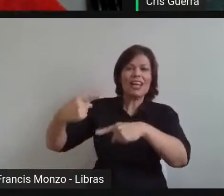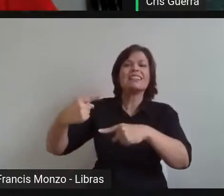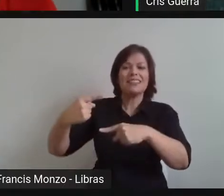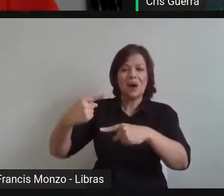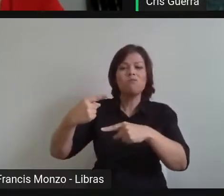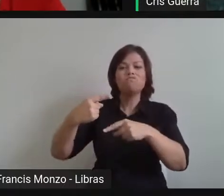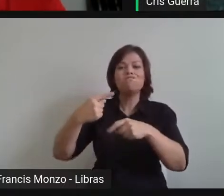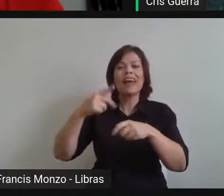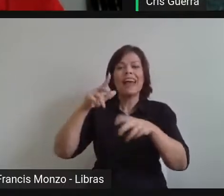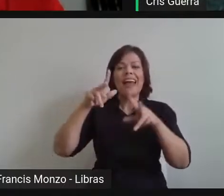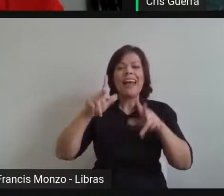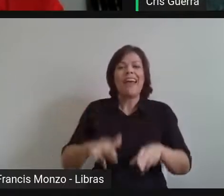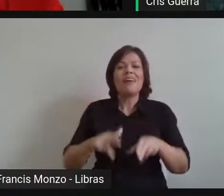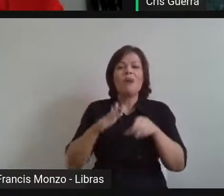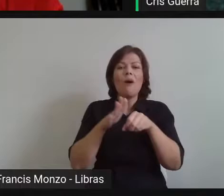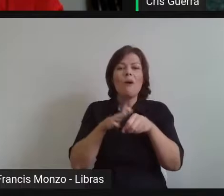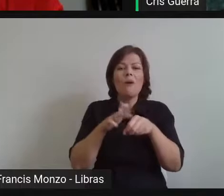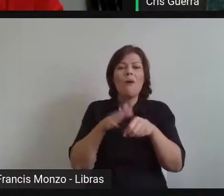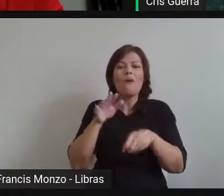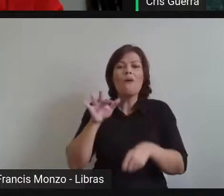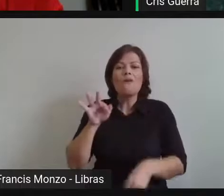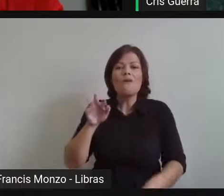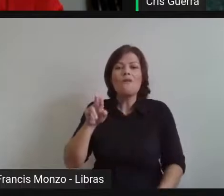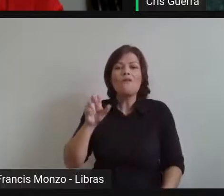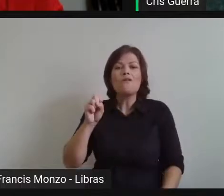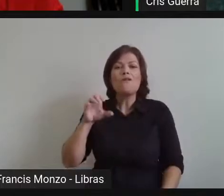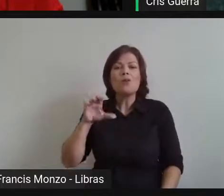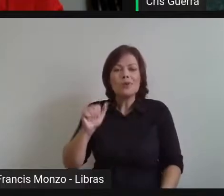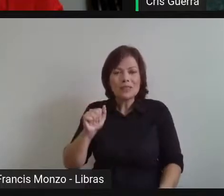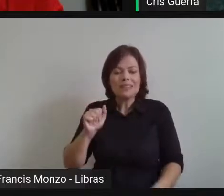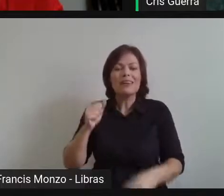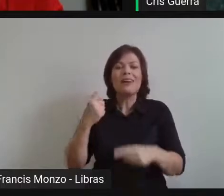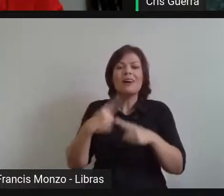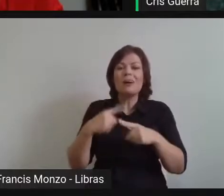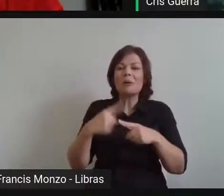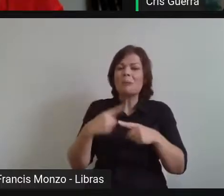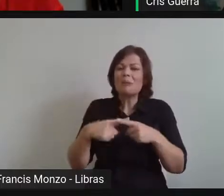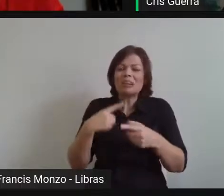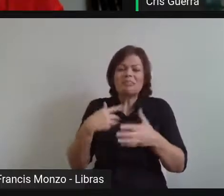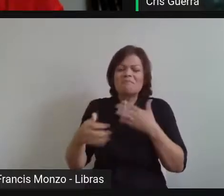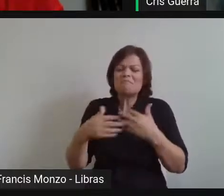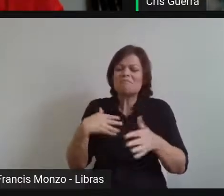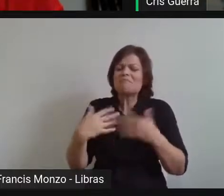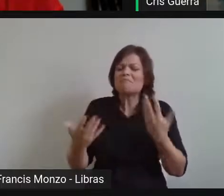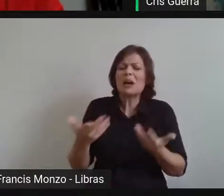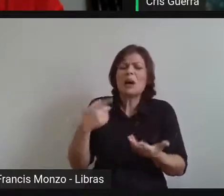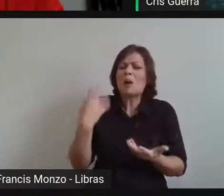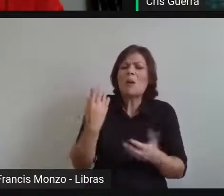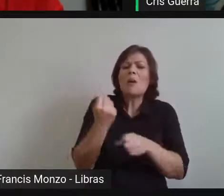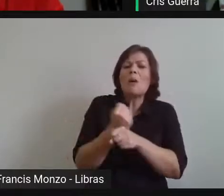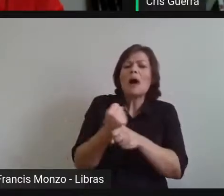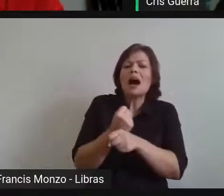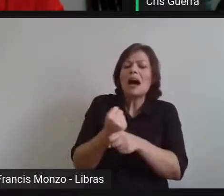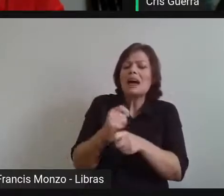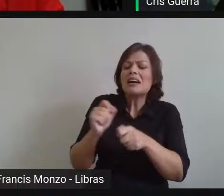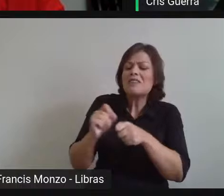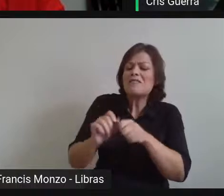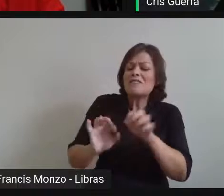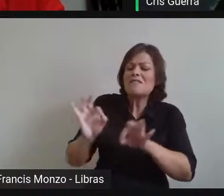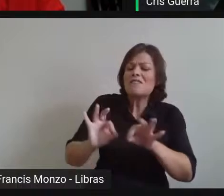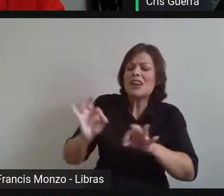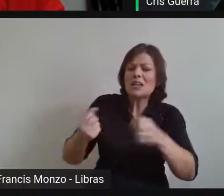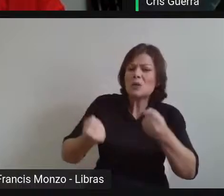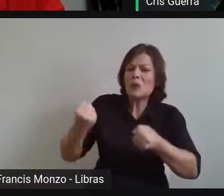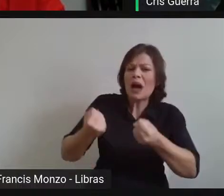não importa o ano de fabricação, importa a condição de manutenção. E eu achei tão maravilhoso isso, porque